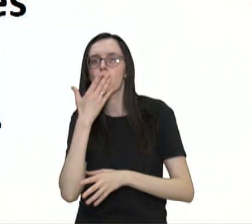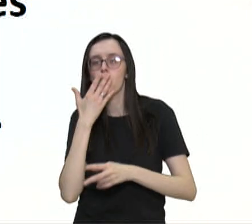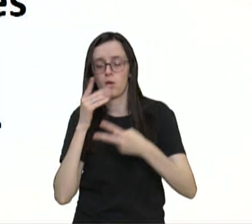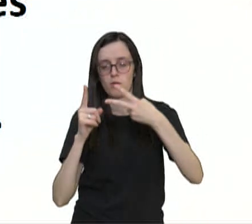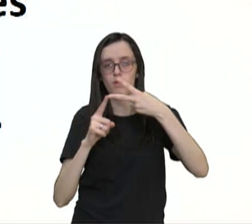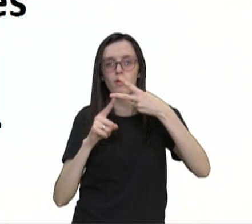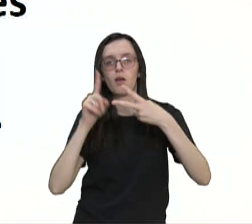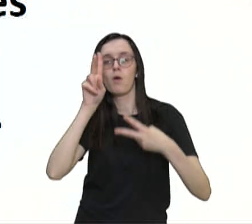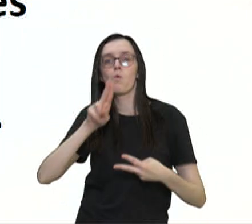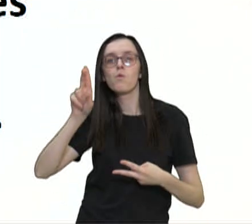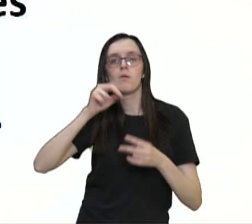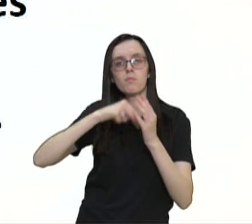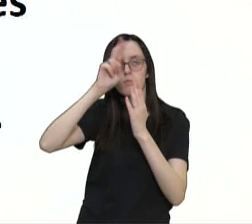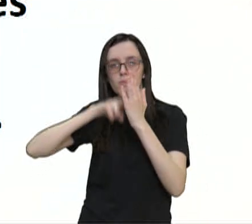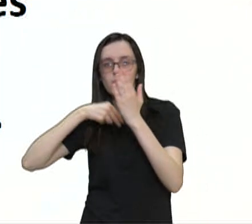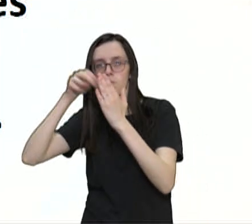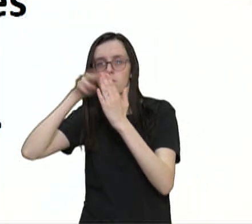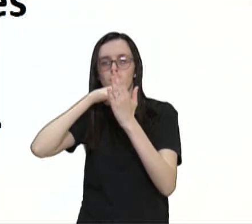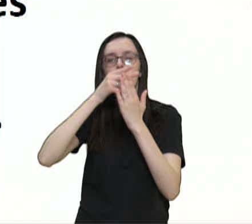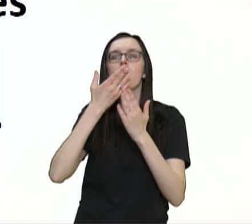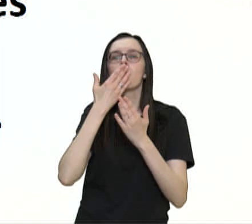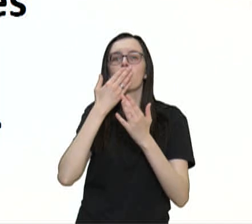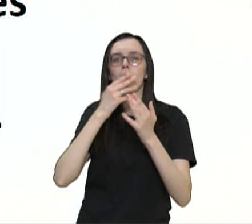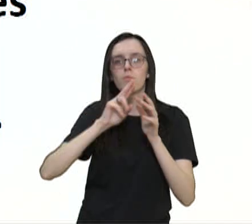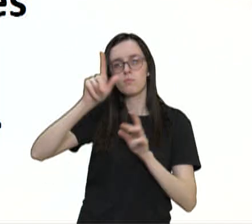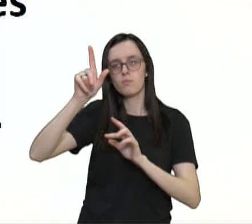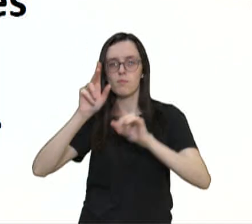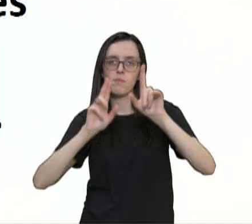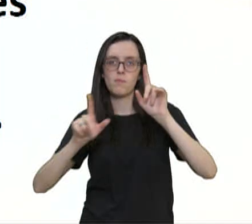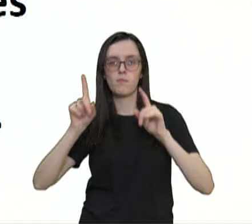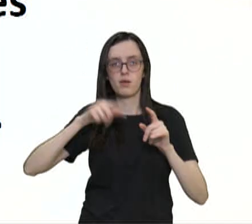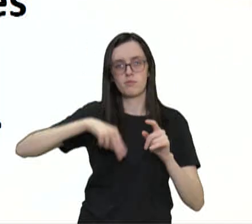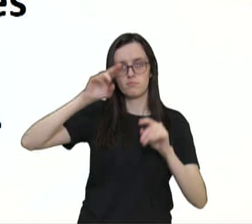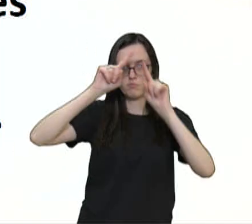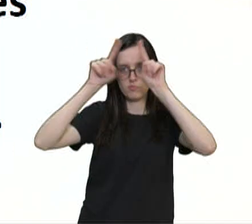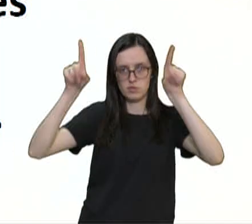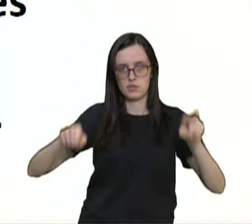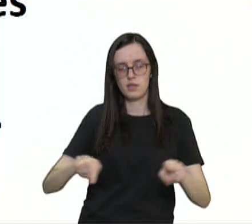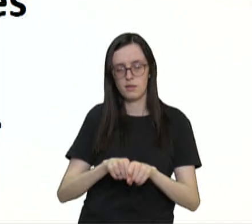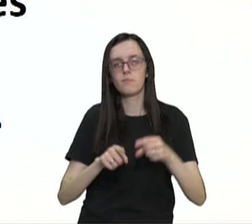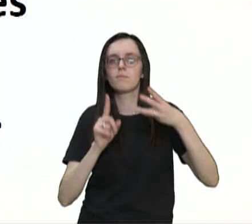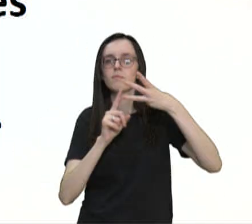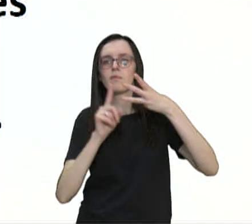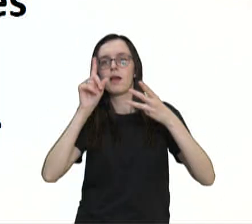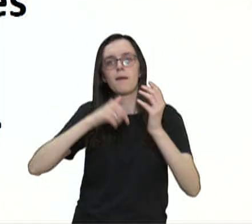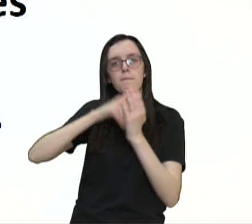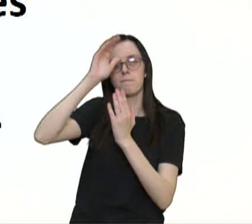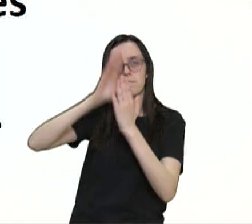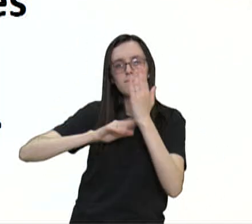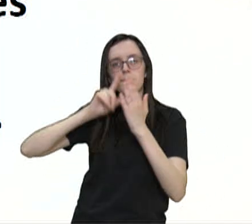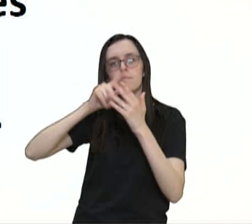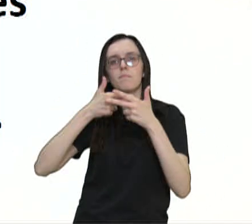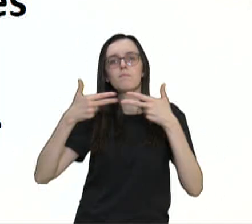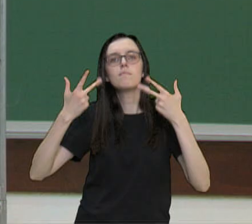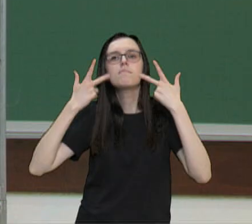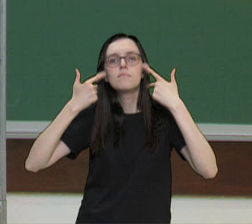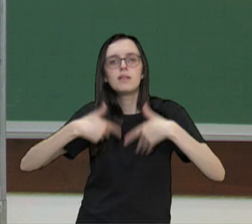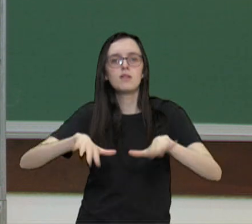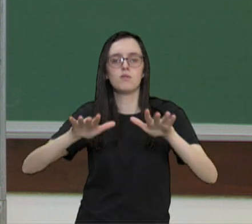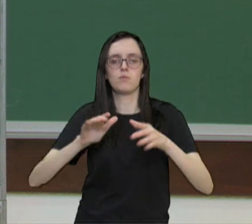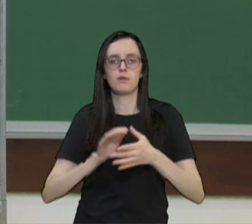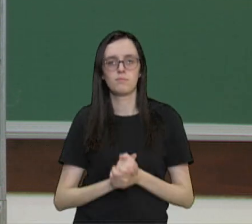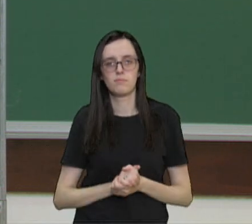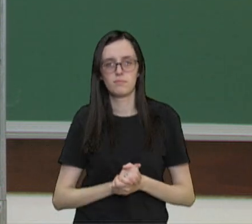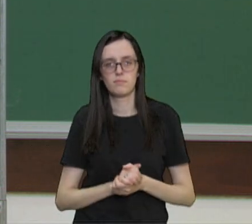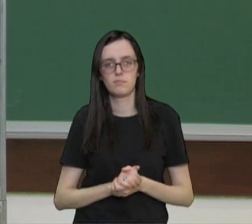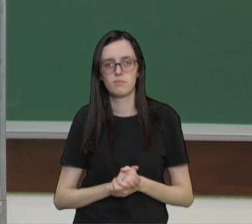B, usar pinceladas rápidas de cores dissociadas diretamente na tela. E letra C, pintar com pigmentos naturais. Pessoal,